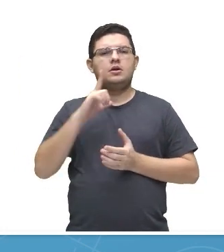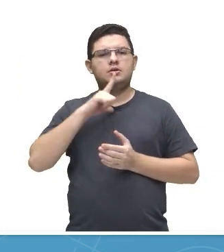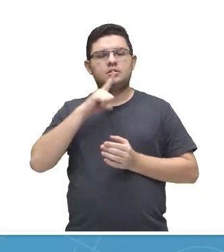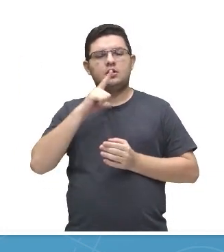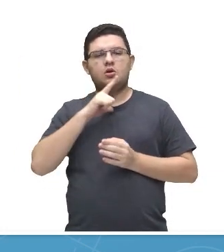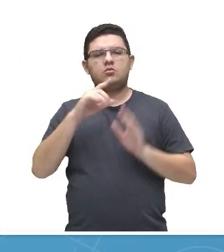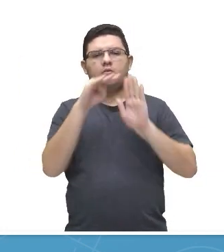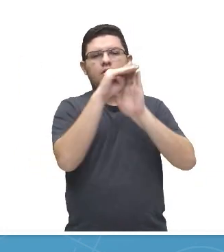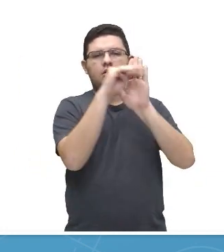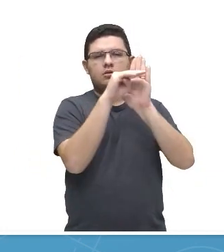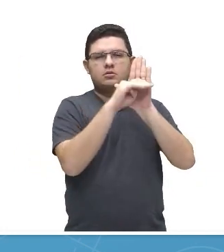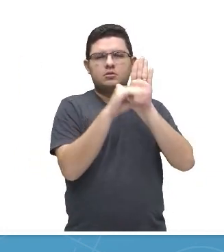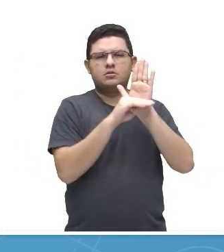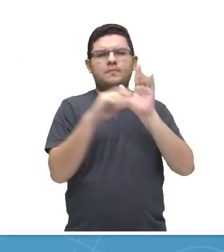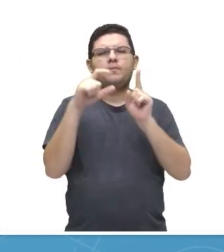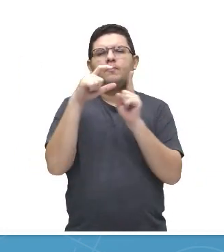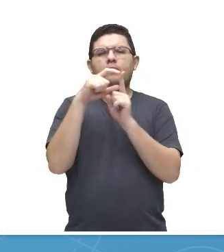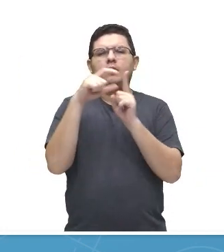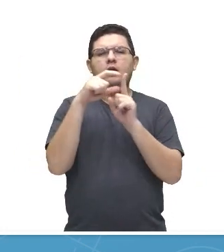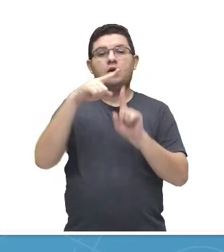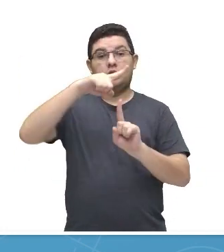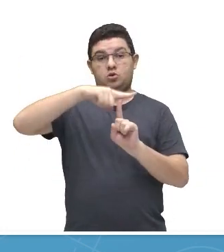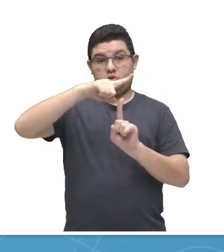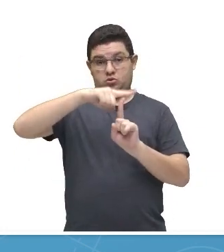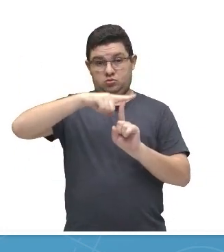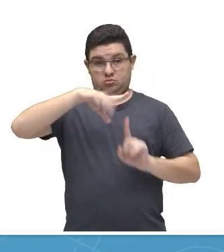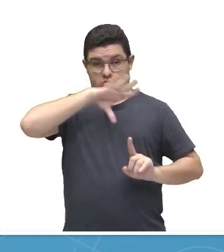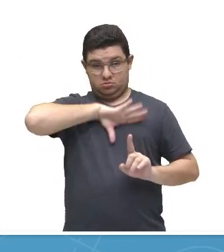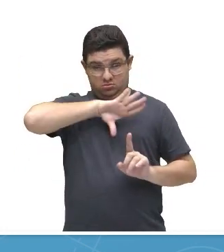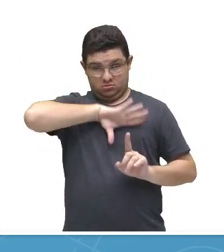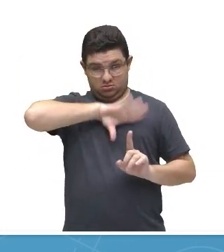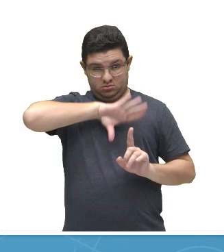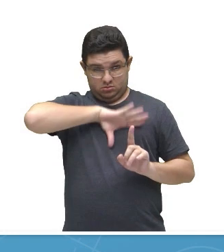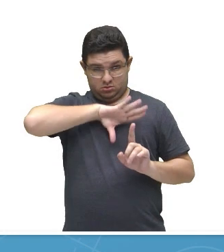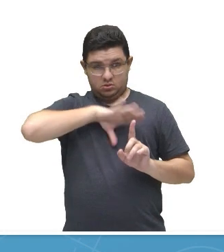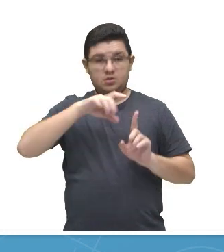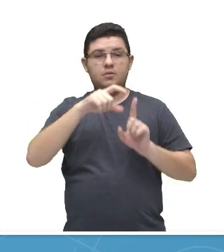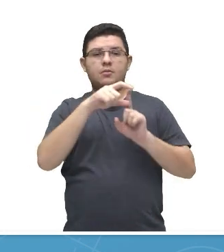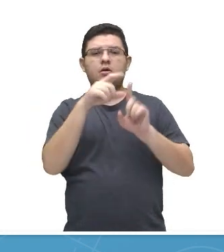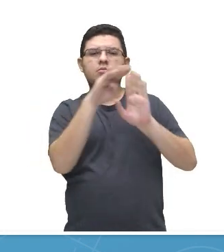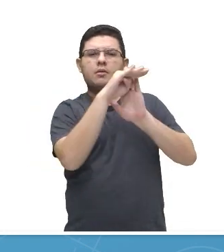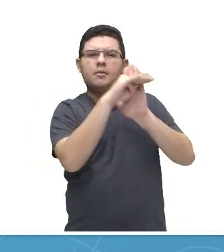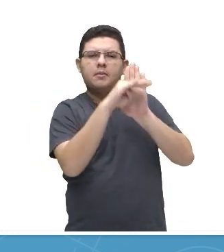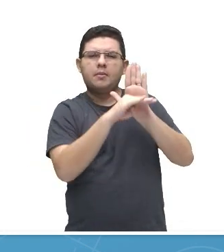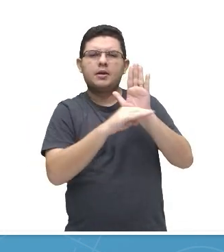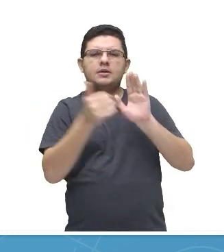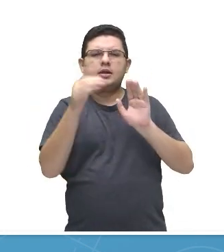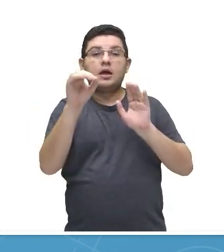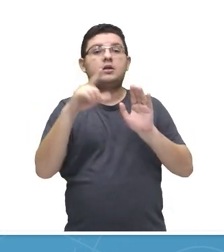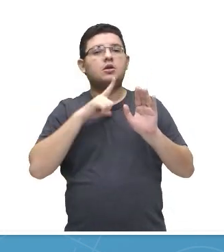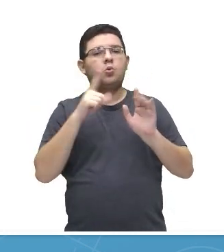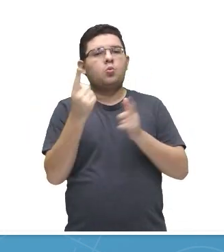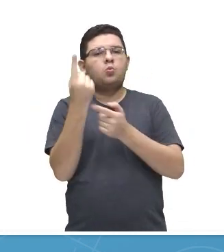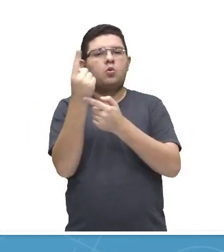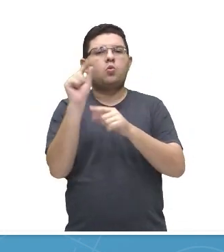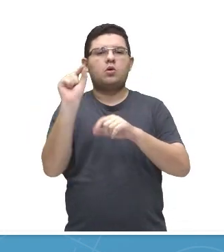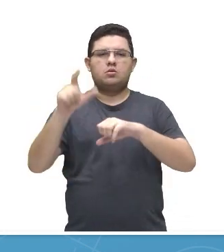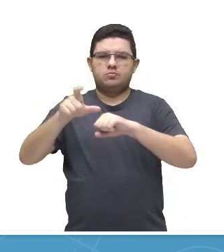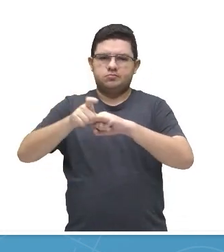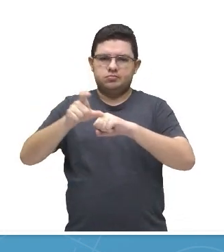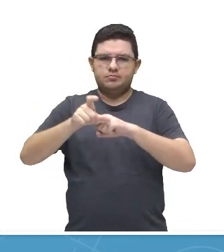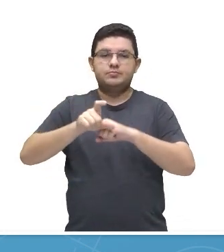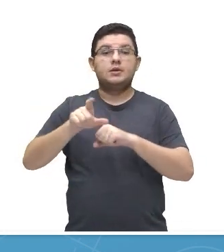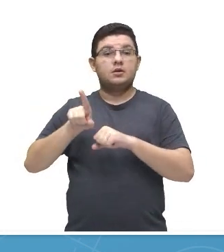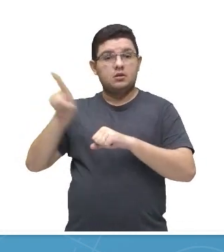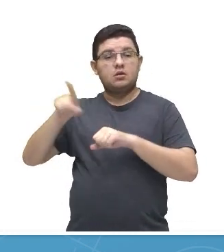língua portuguesa. É uma classe de palavras variável. O que é que significa isso? Que ela varia,